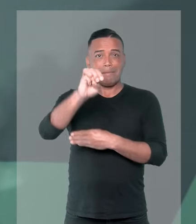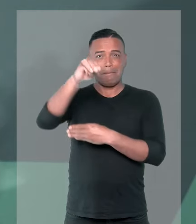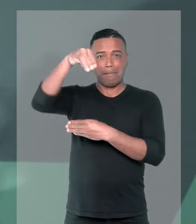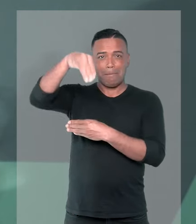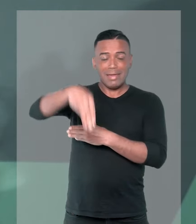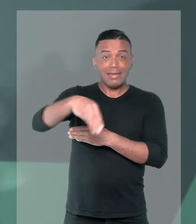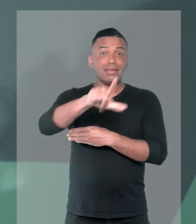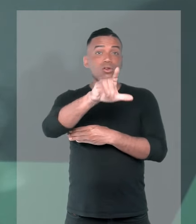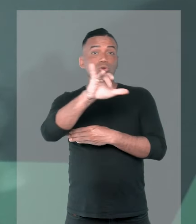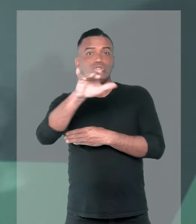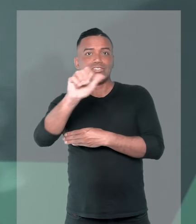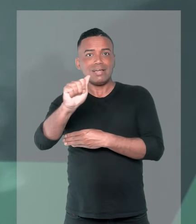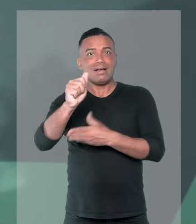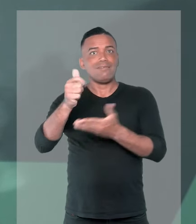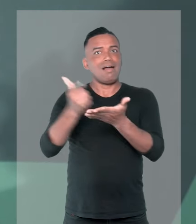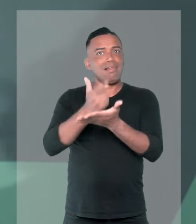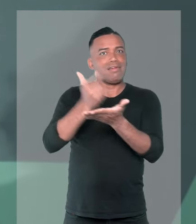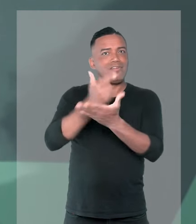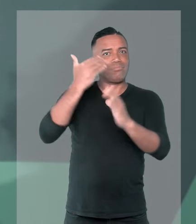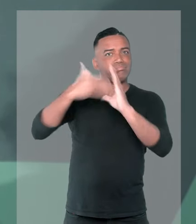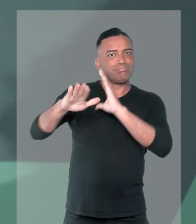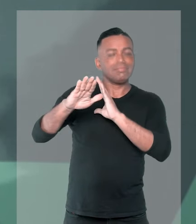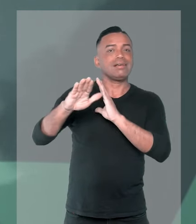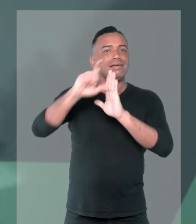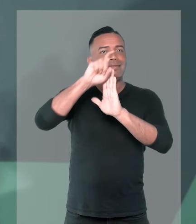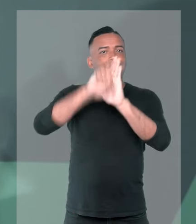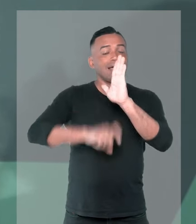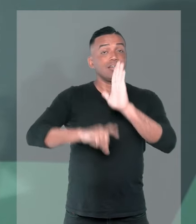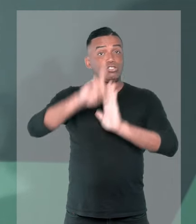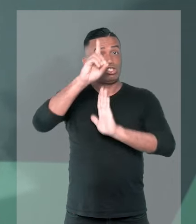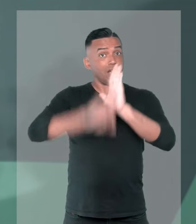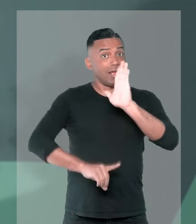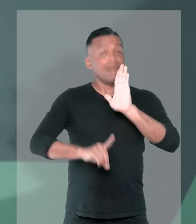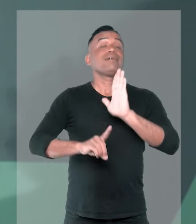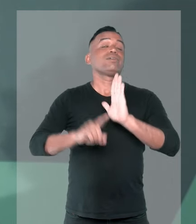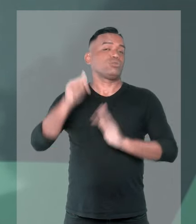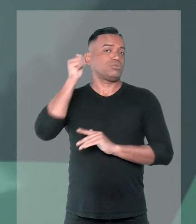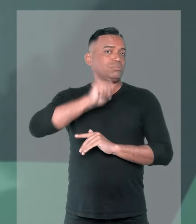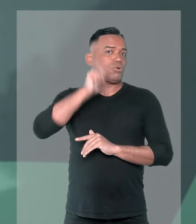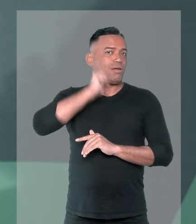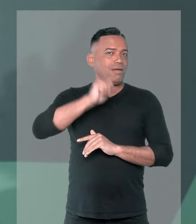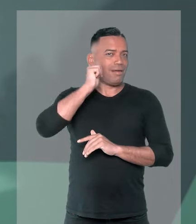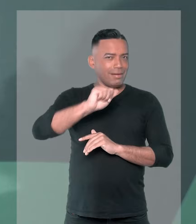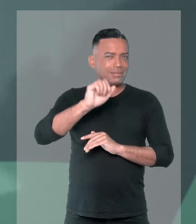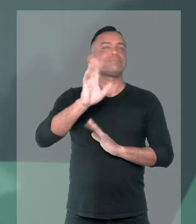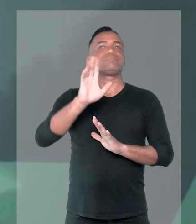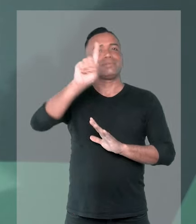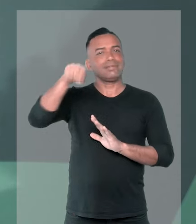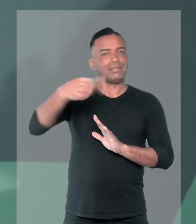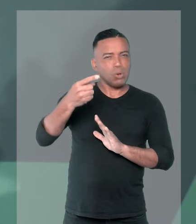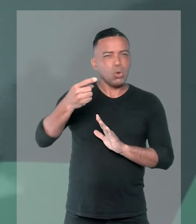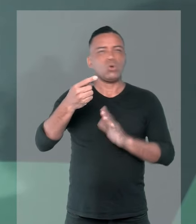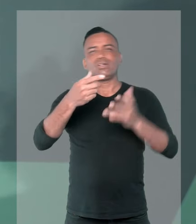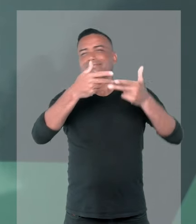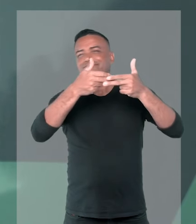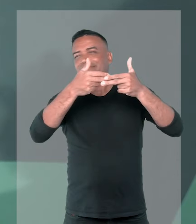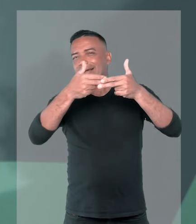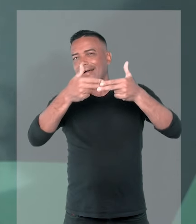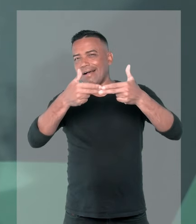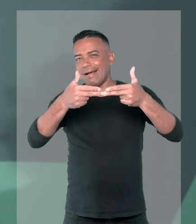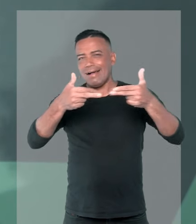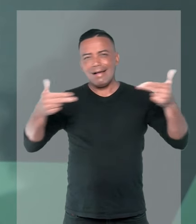sobre sobre eh textos sobre direitos das mulheres com ilustrações de Portinari depois vem a monja coin depois vem a mass